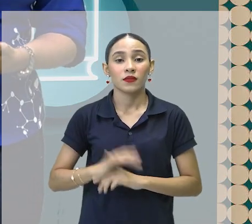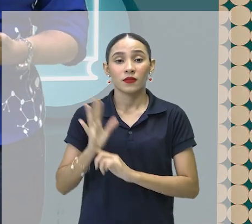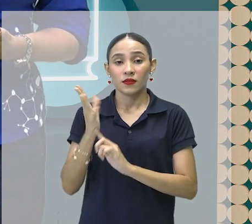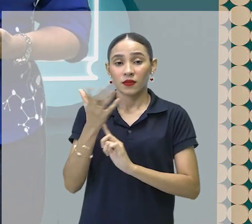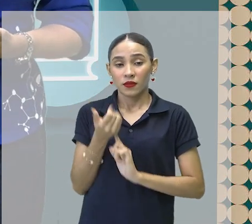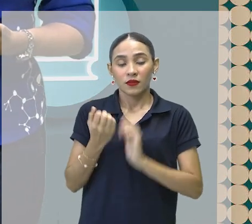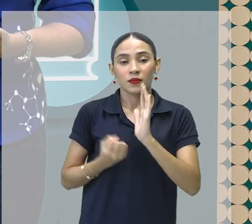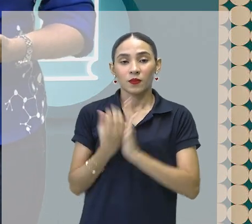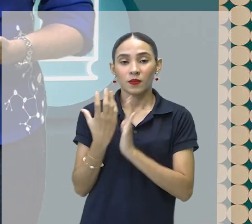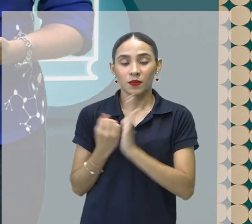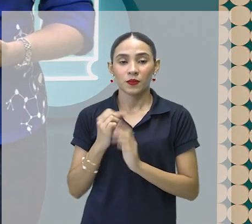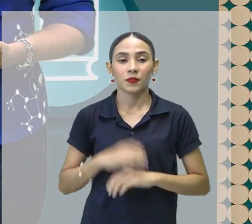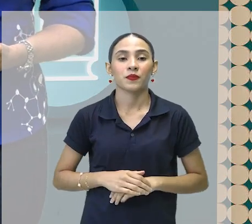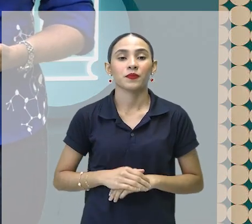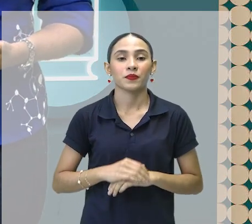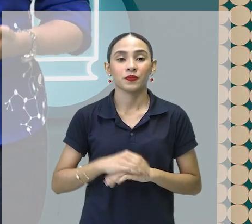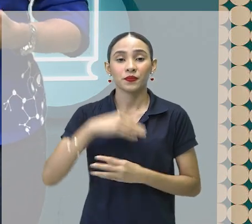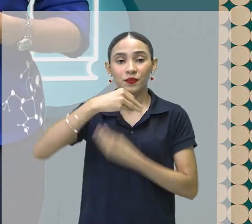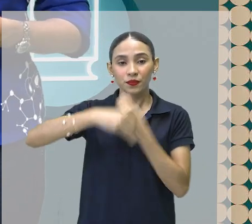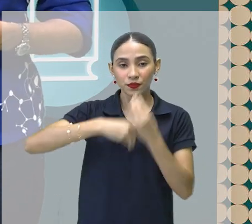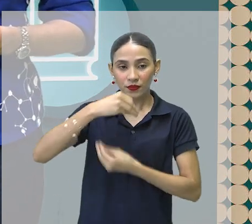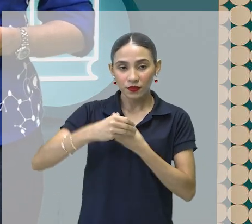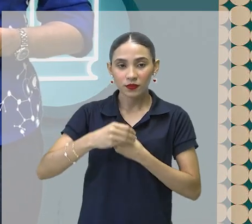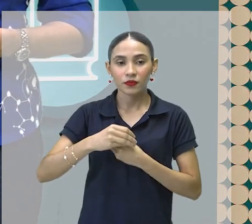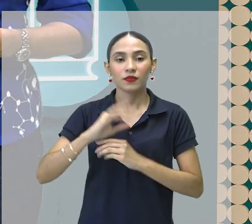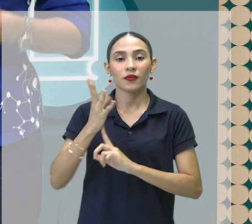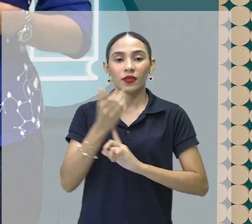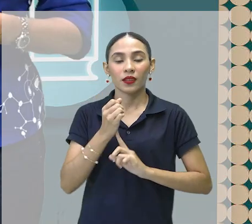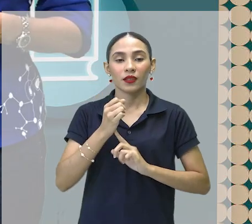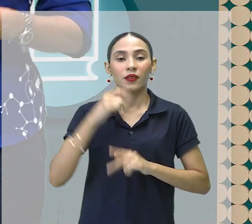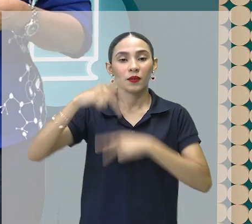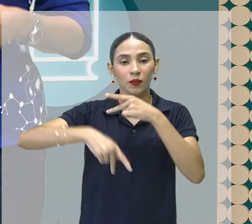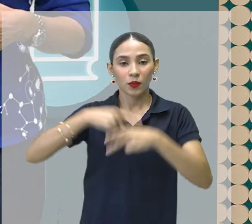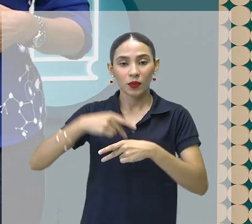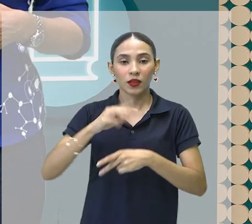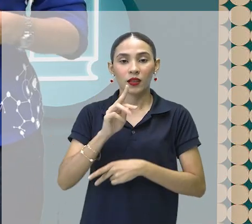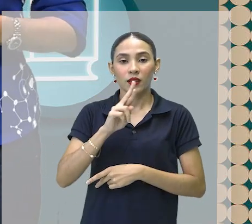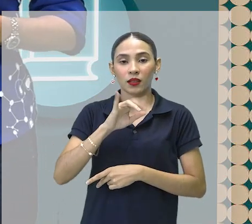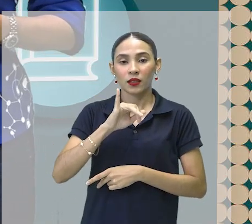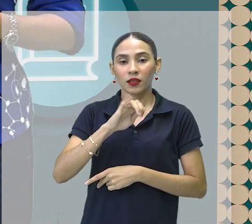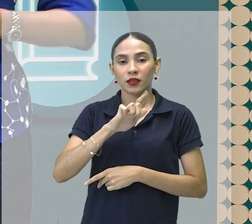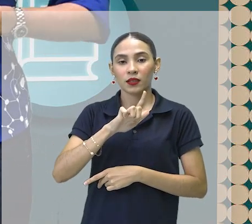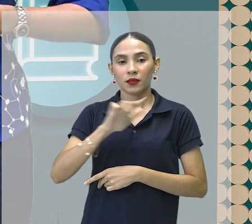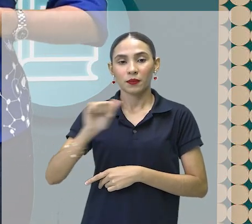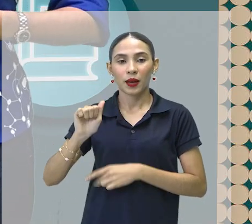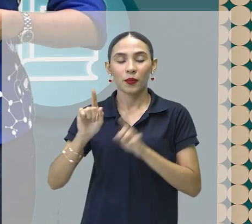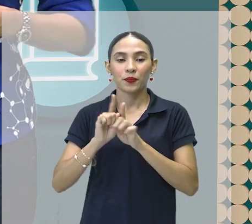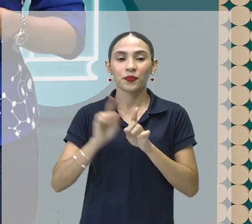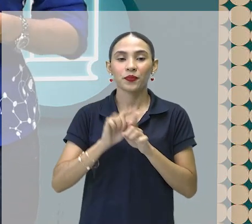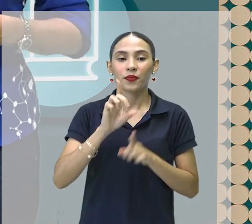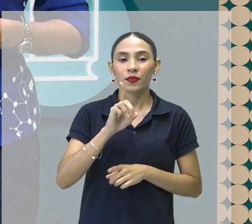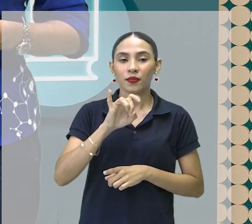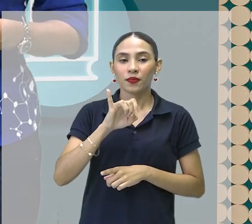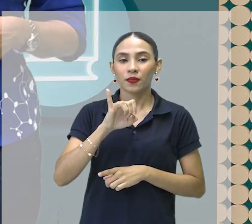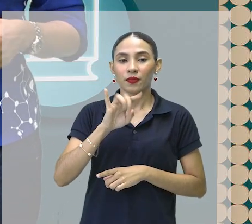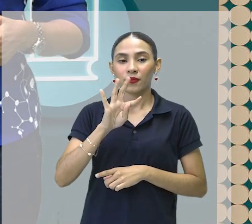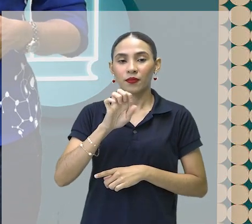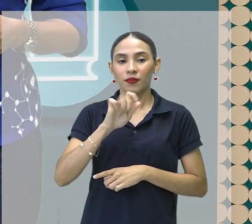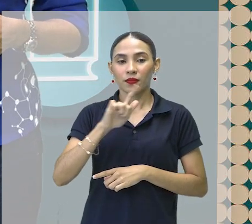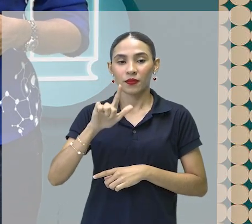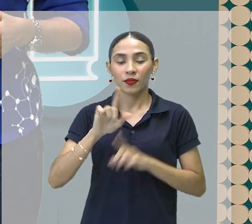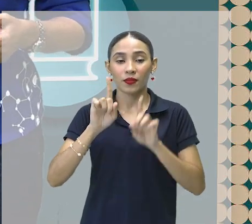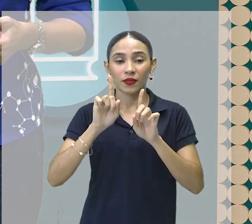que produzem obras híbridas entre arte popular, tribal e digital. Nós temos aí o Jaides Bel, que é